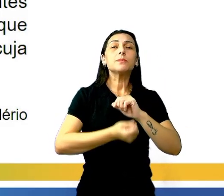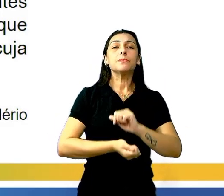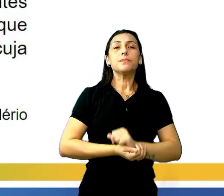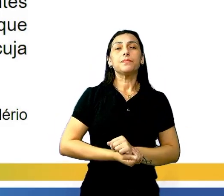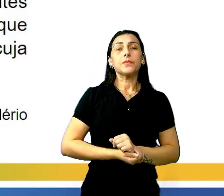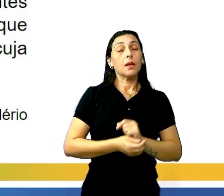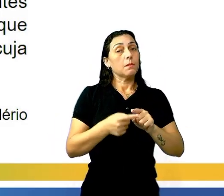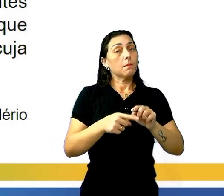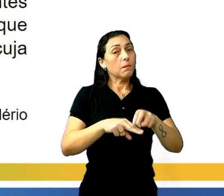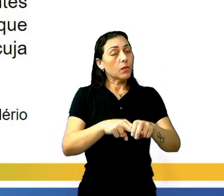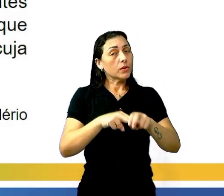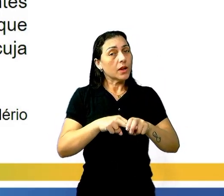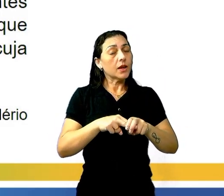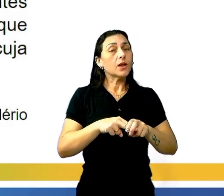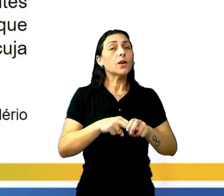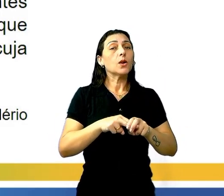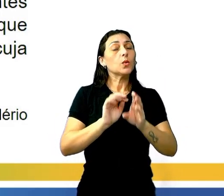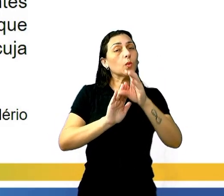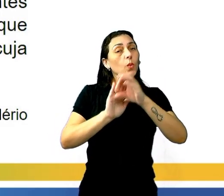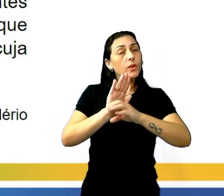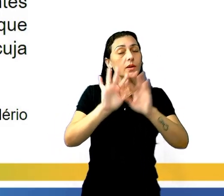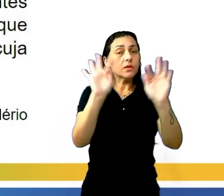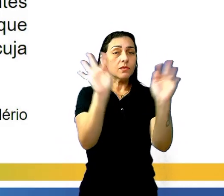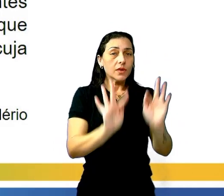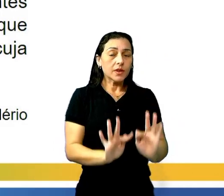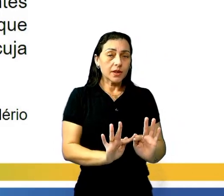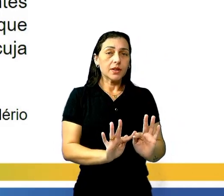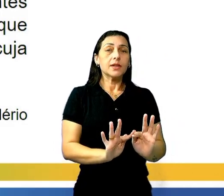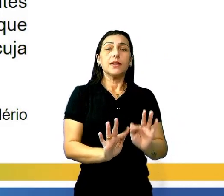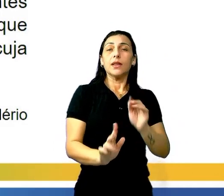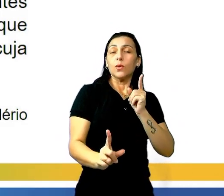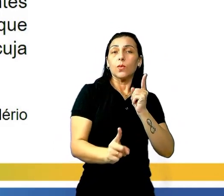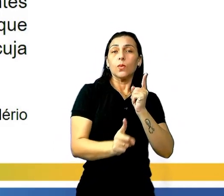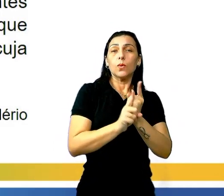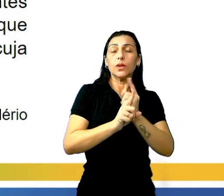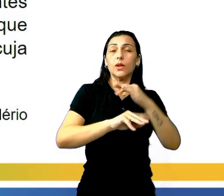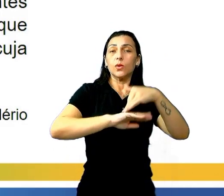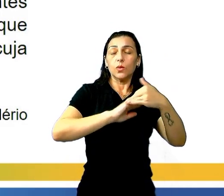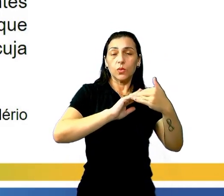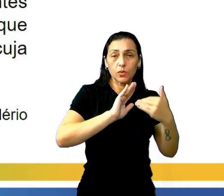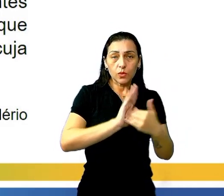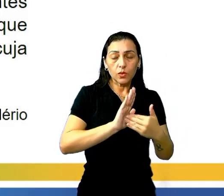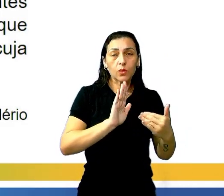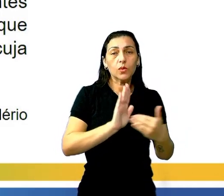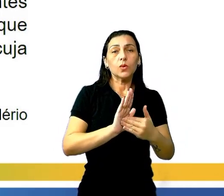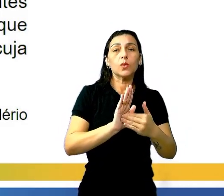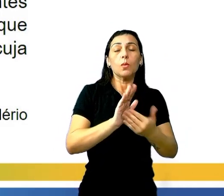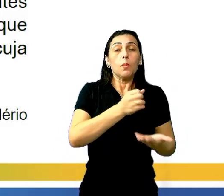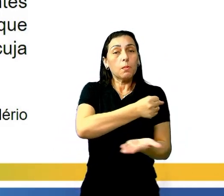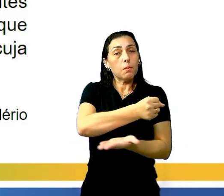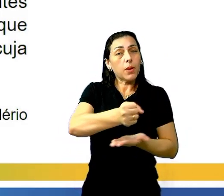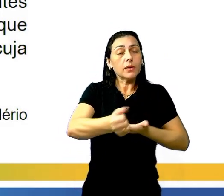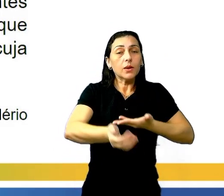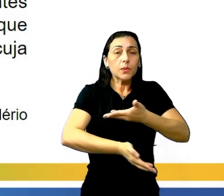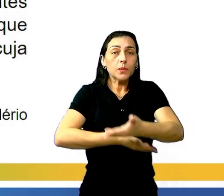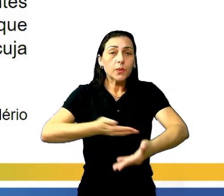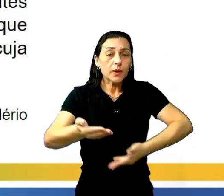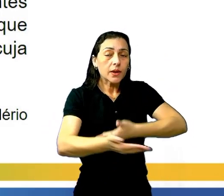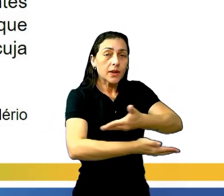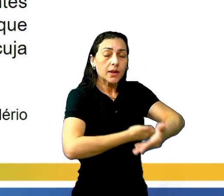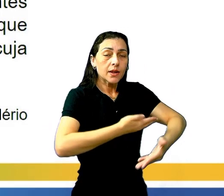Pois o contentamento com toda a sua existência não é obra de uma